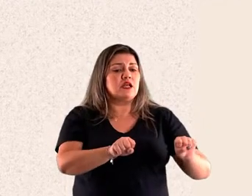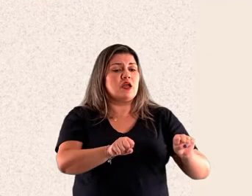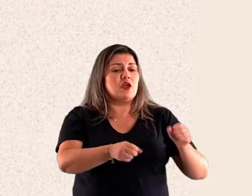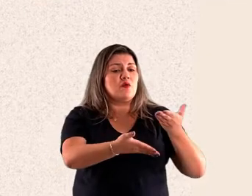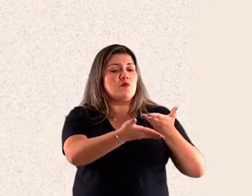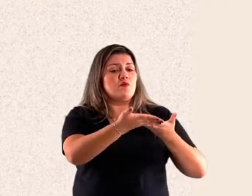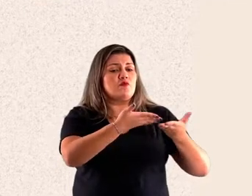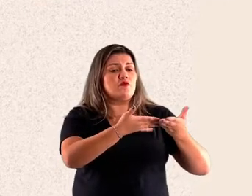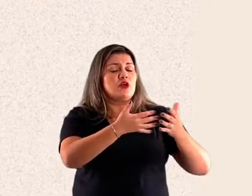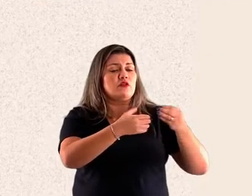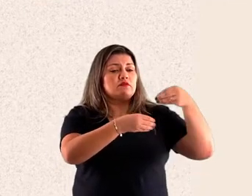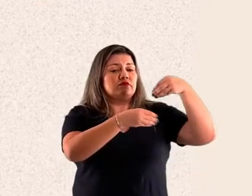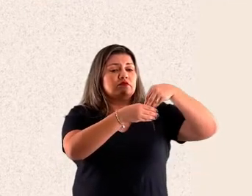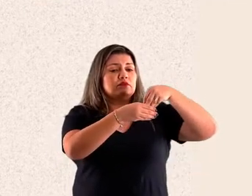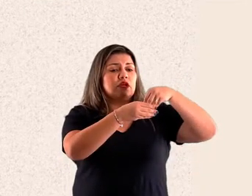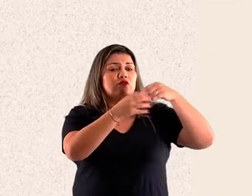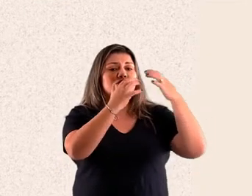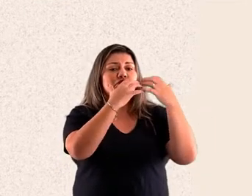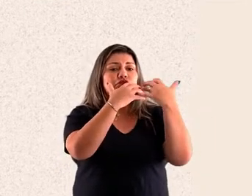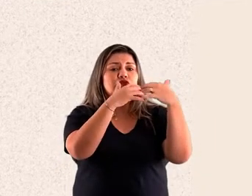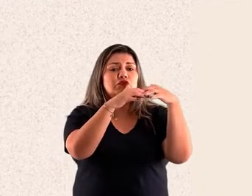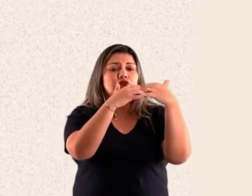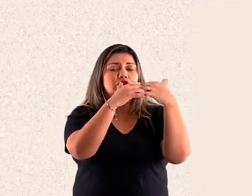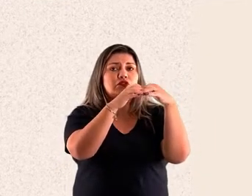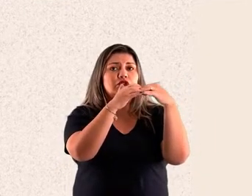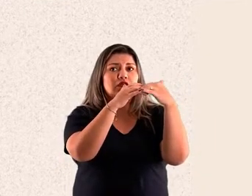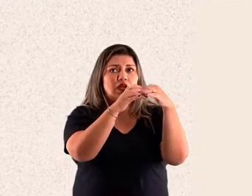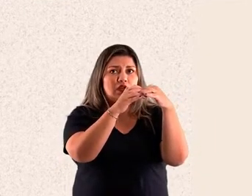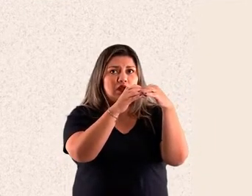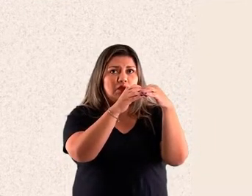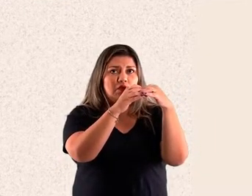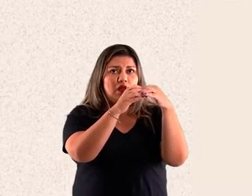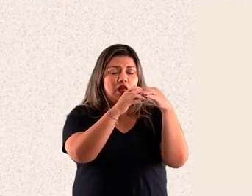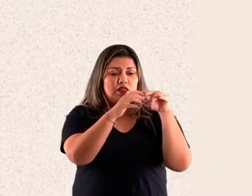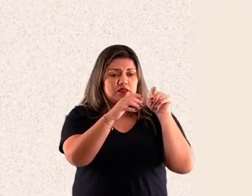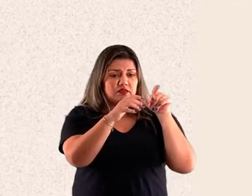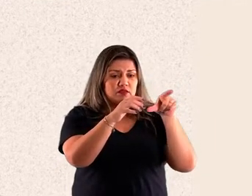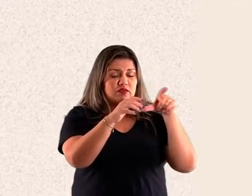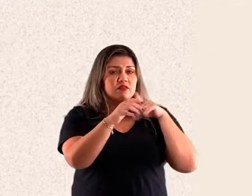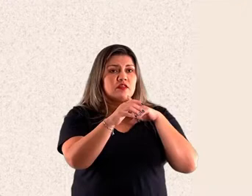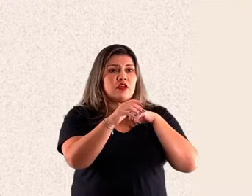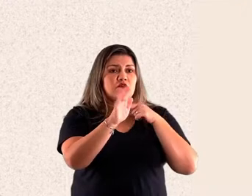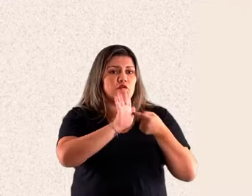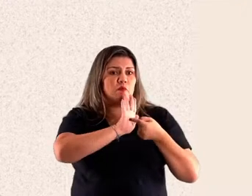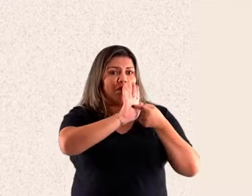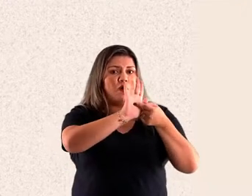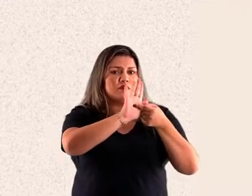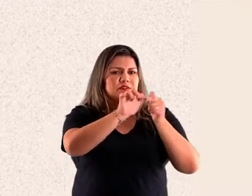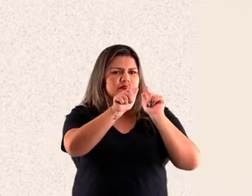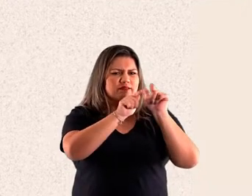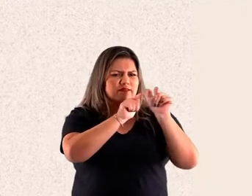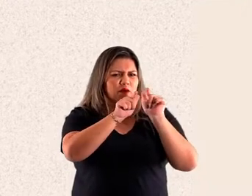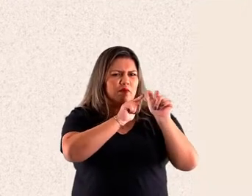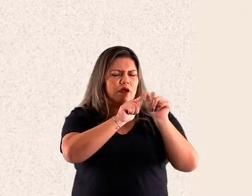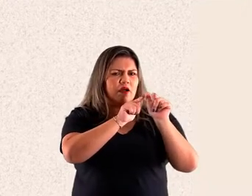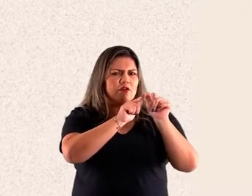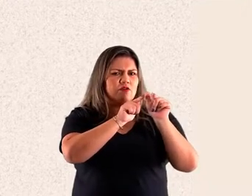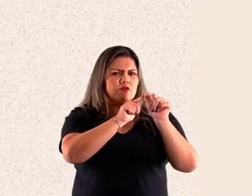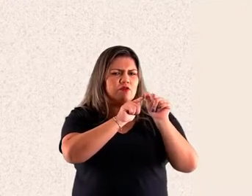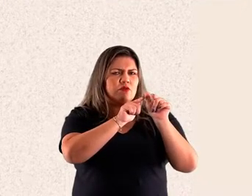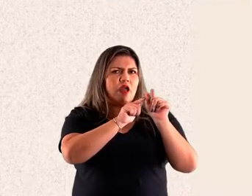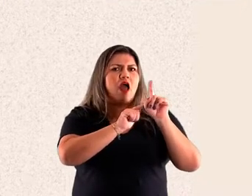o córtex cingulado anterior e a ínsula anterior foi ativado o e coincidente mente